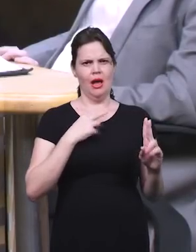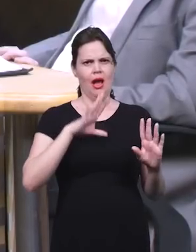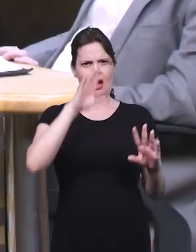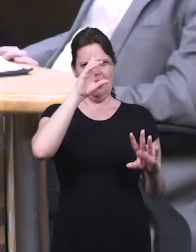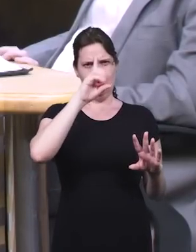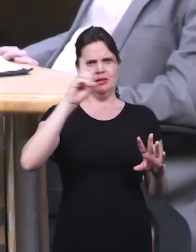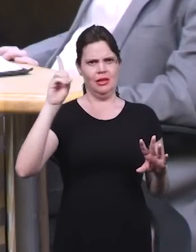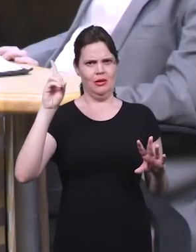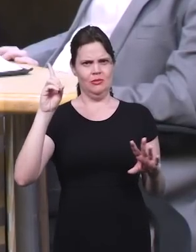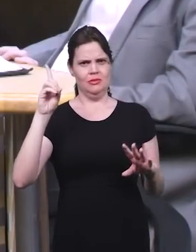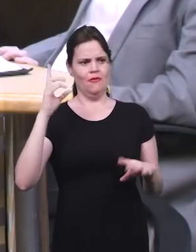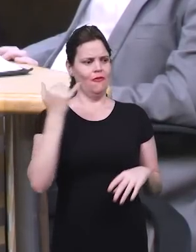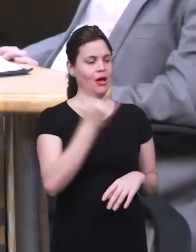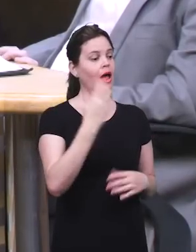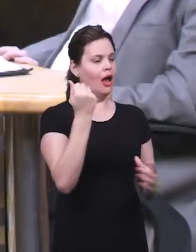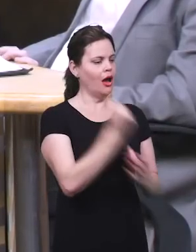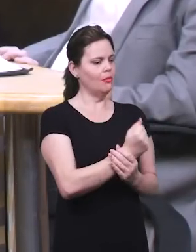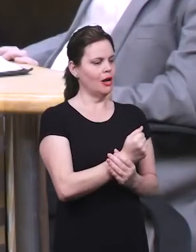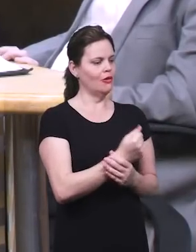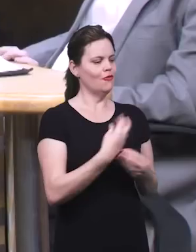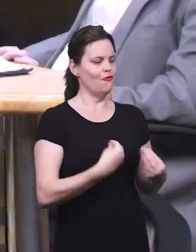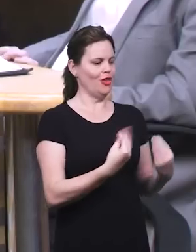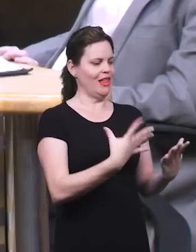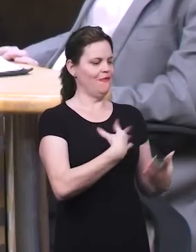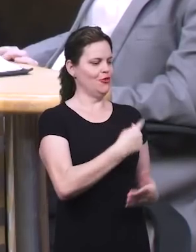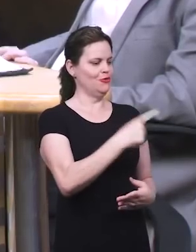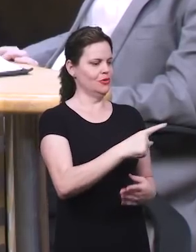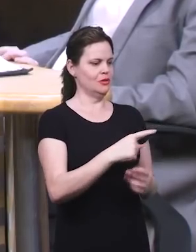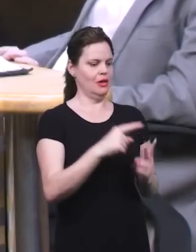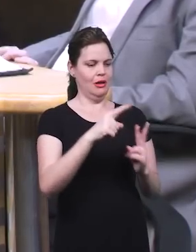assim, Abraão, eu vou te dar um filho, Sara riu.